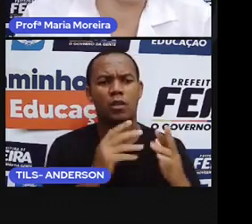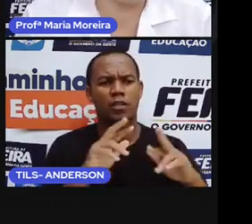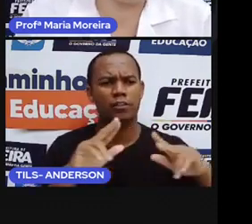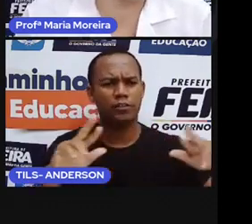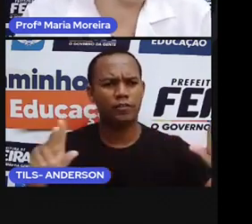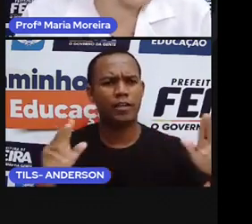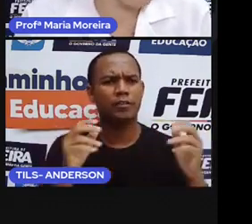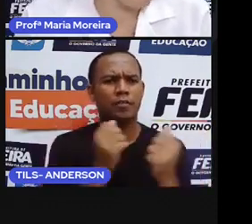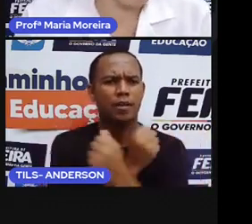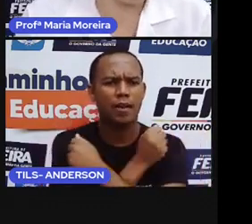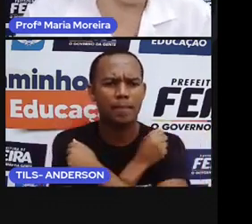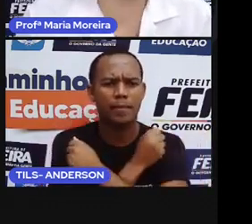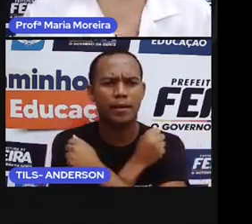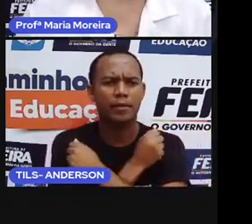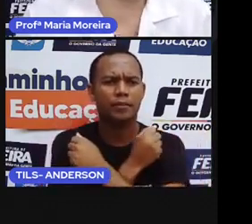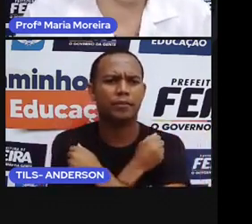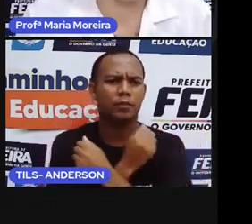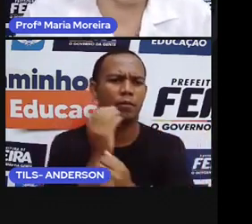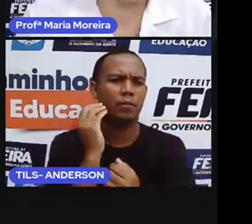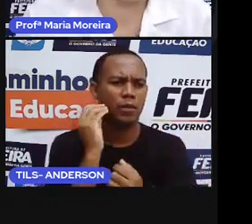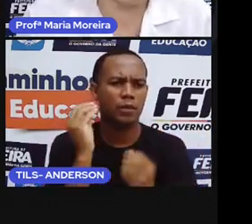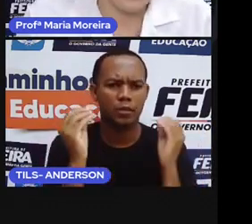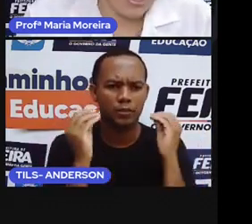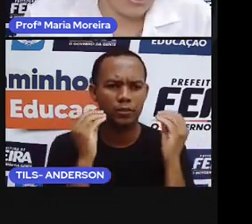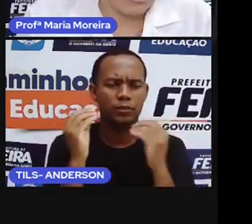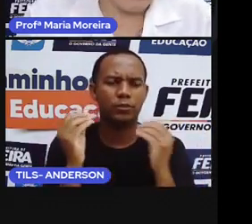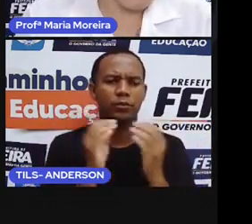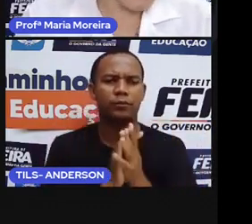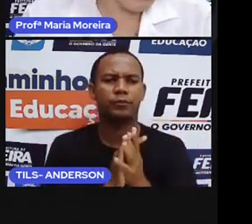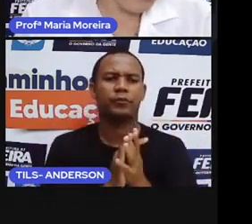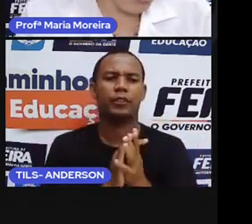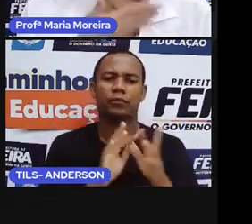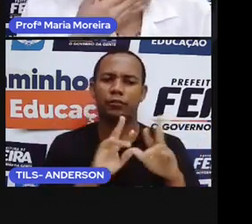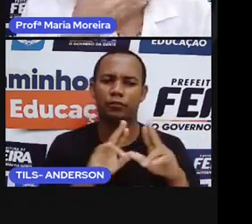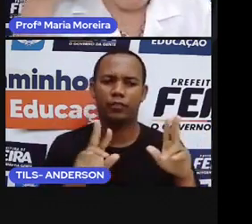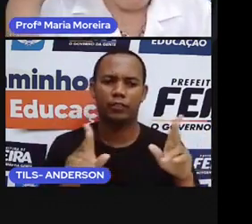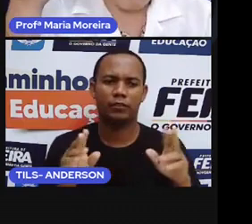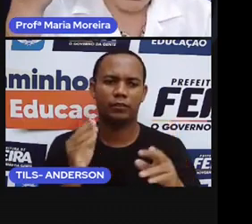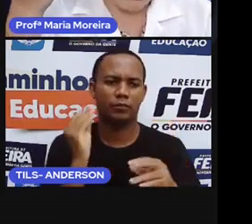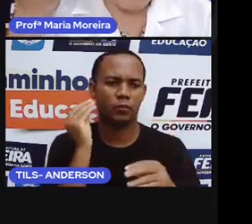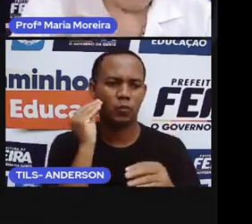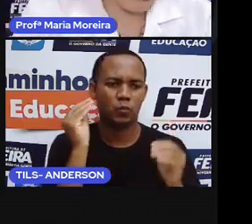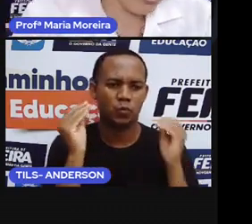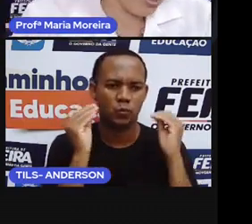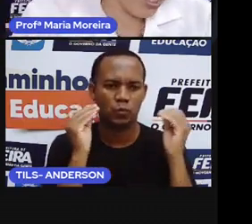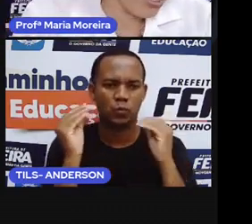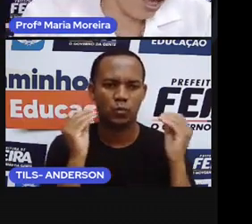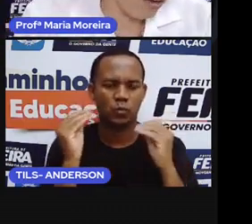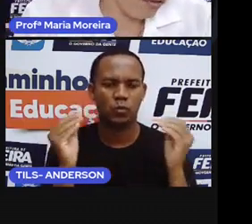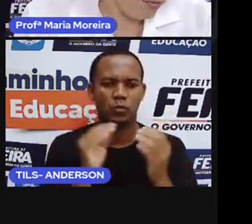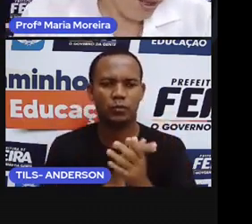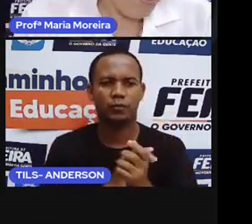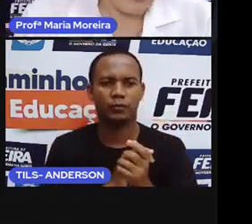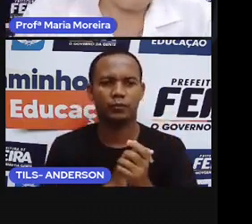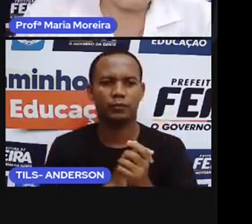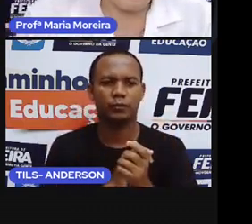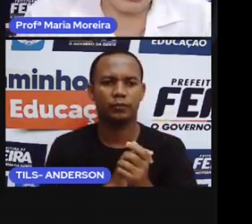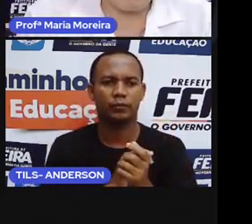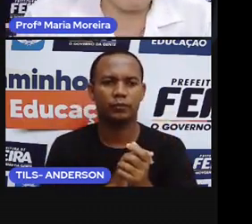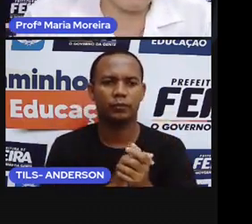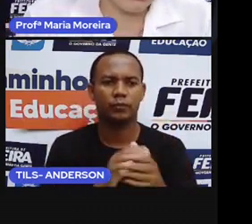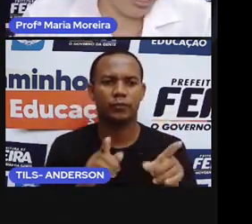Rubens Carvalho especificou que ele é do terceiro ano B. Então, ó, um beijo para você, A Zaf.